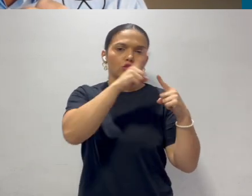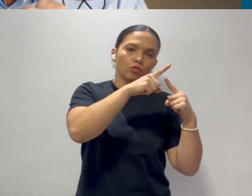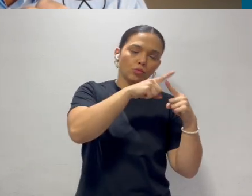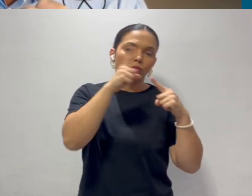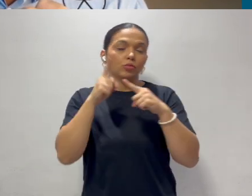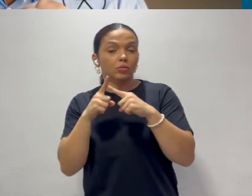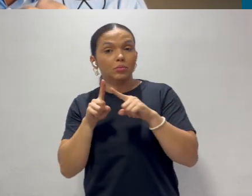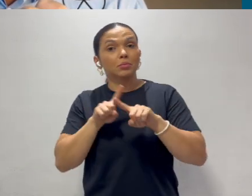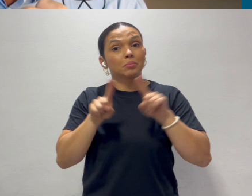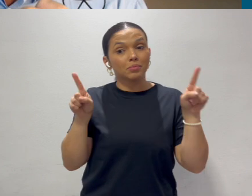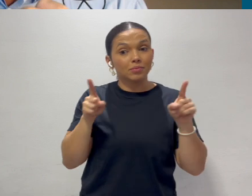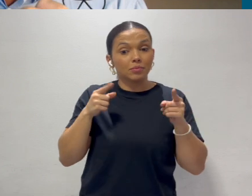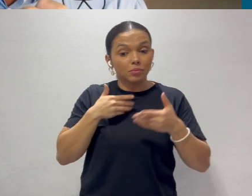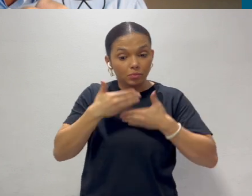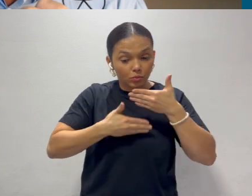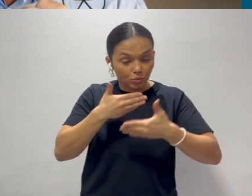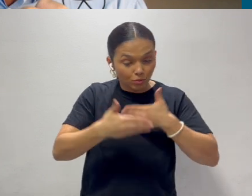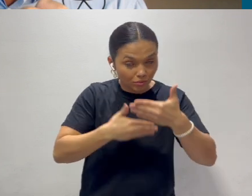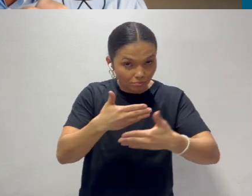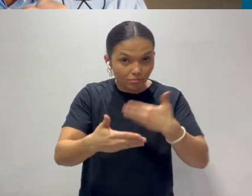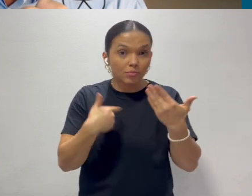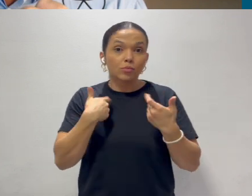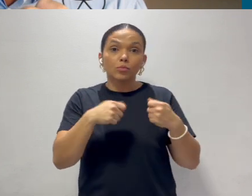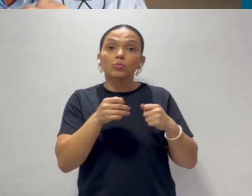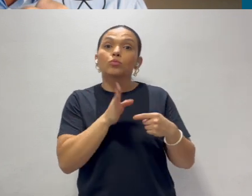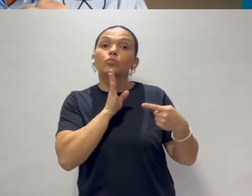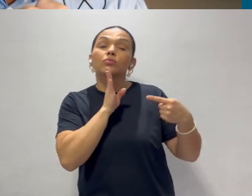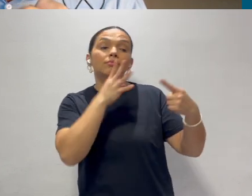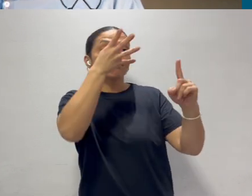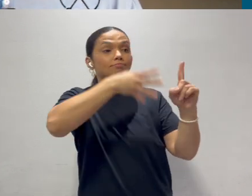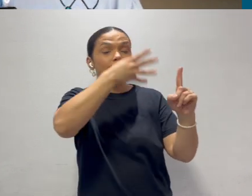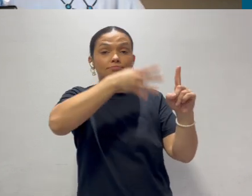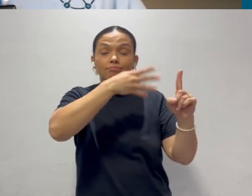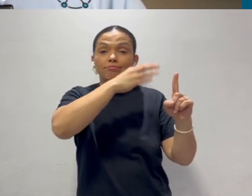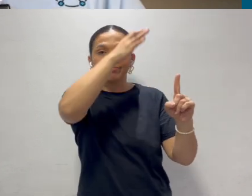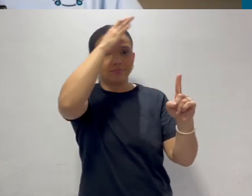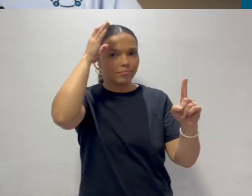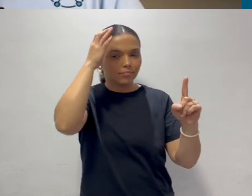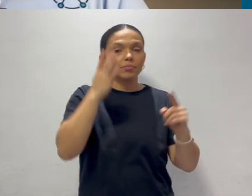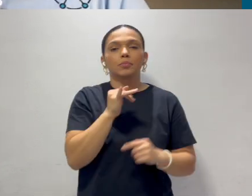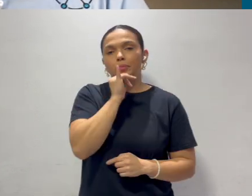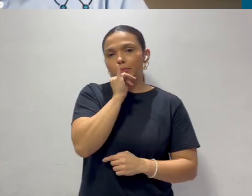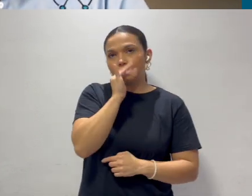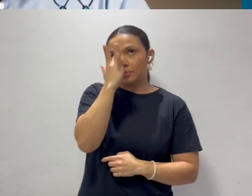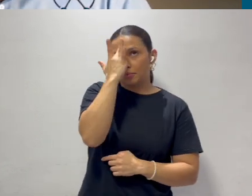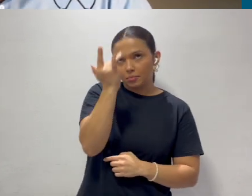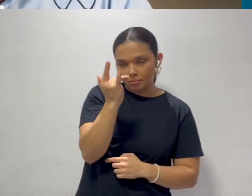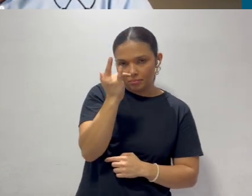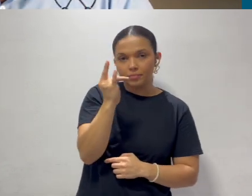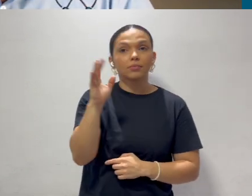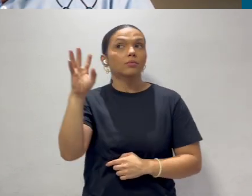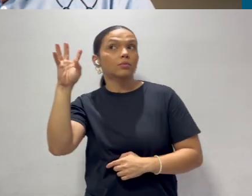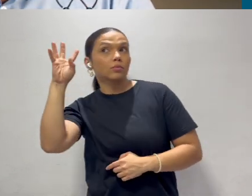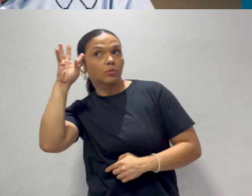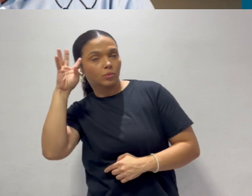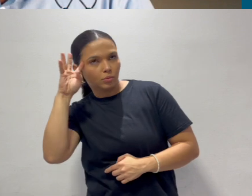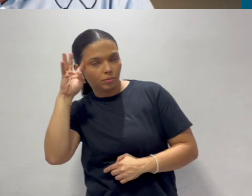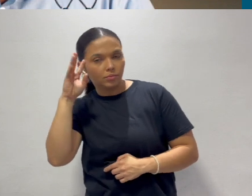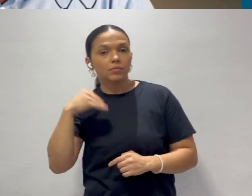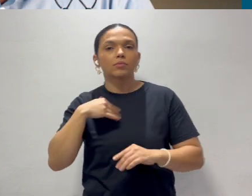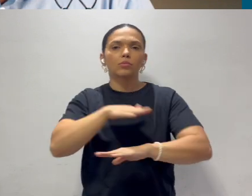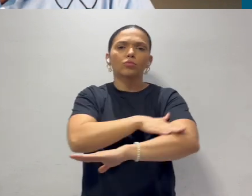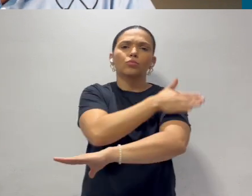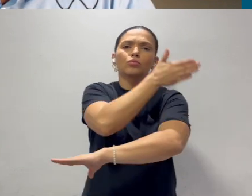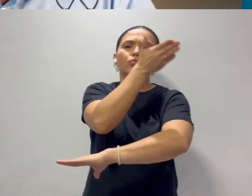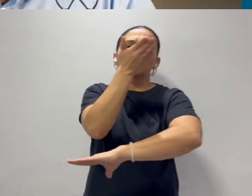muito junto. Eu digo, eu estou muito junto do meu cliente. Amanhã e quarta-feira, por exemplo, eu vou estar o dia